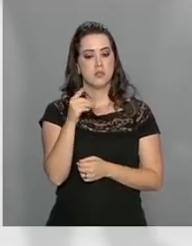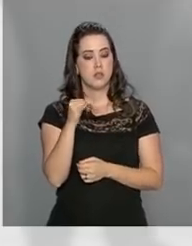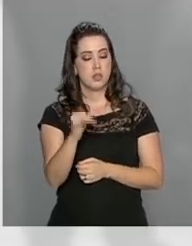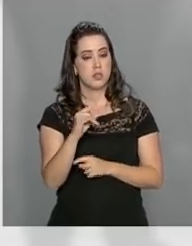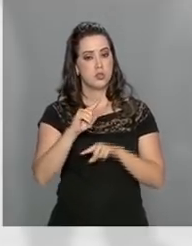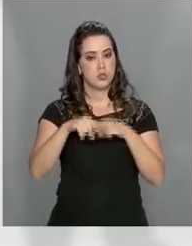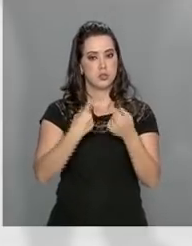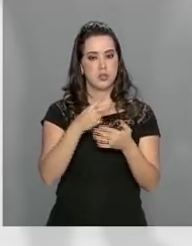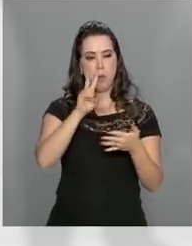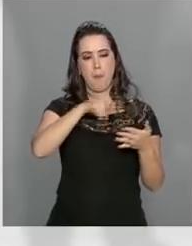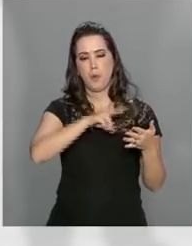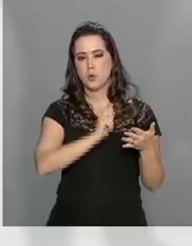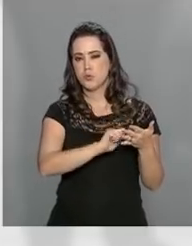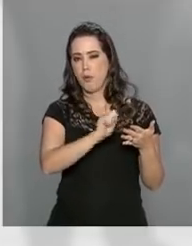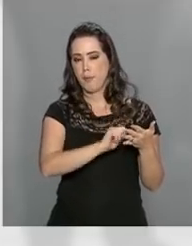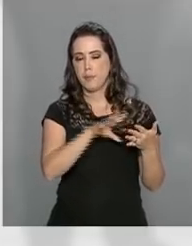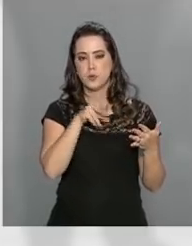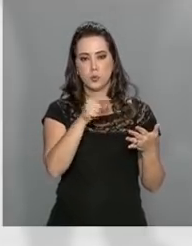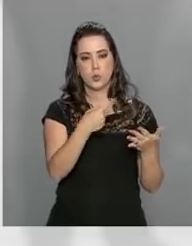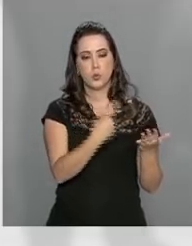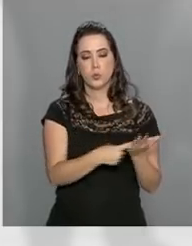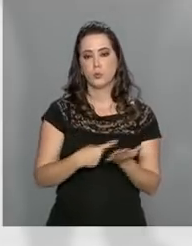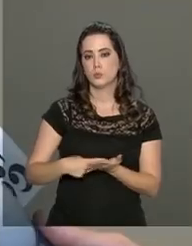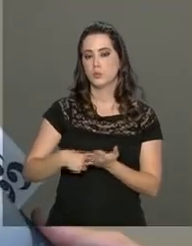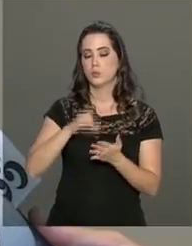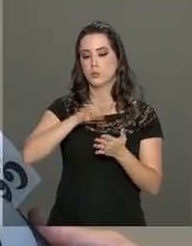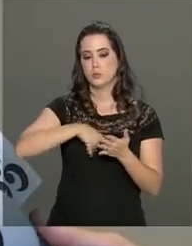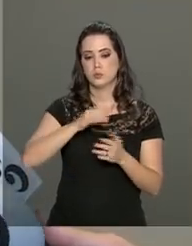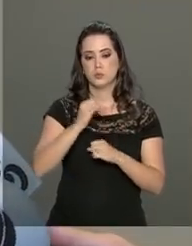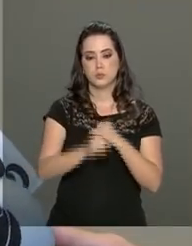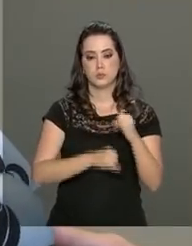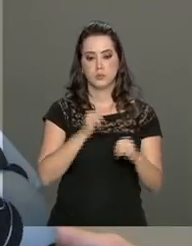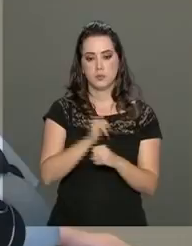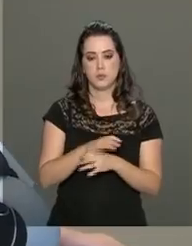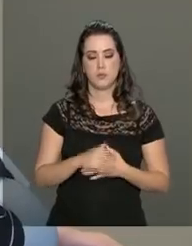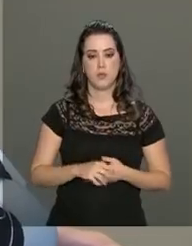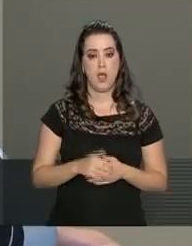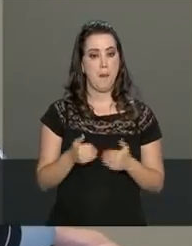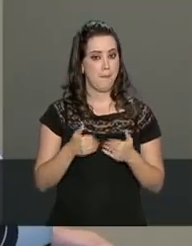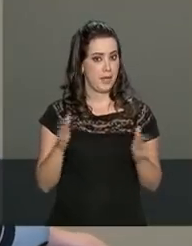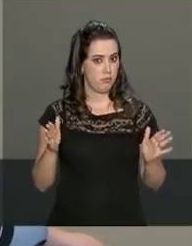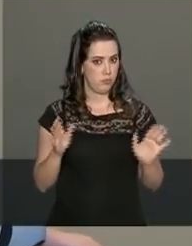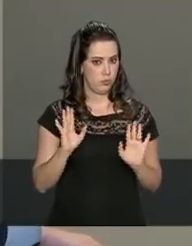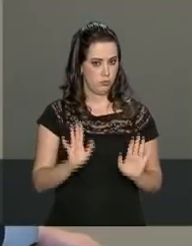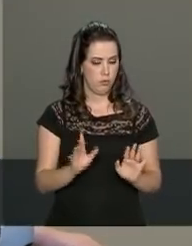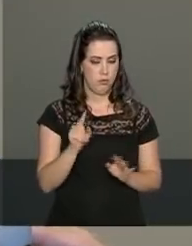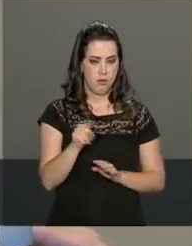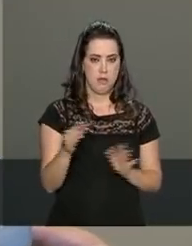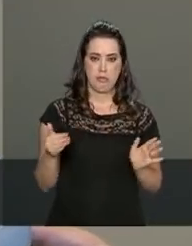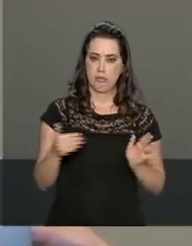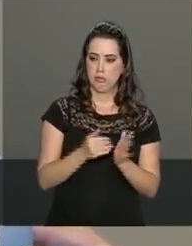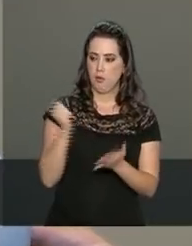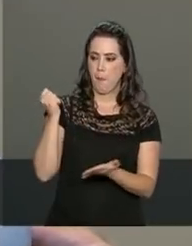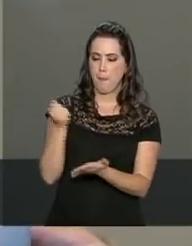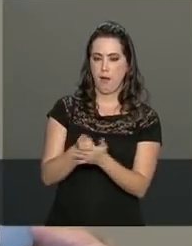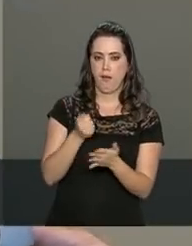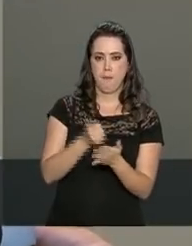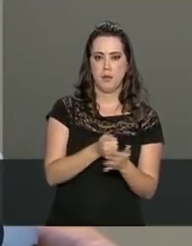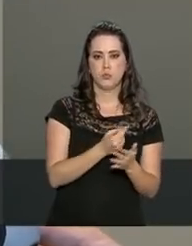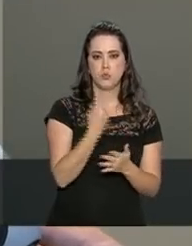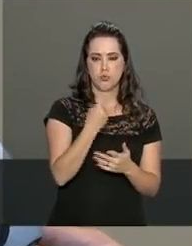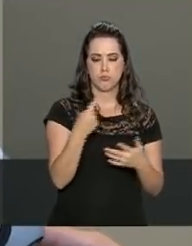dias após o preenchimento do documento pela internet desde o momento da habilitação eh até o pagamento de cada